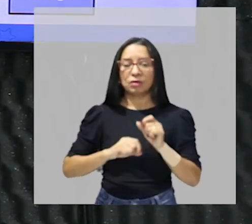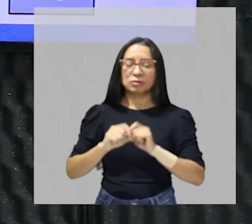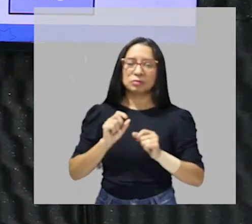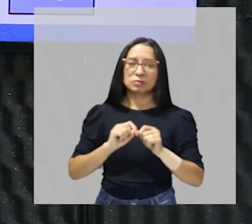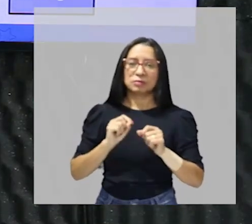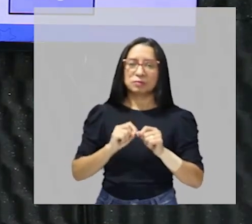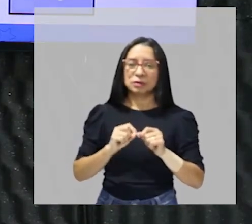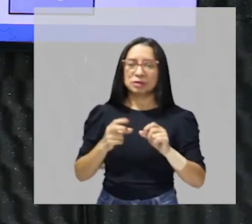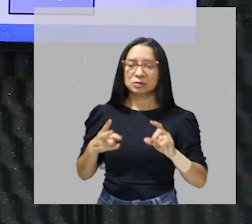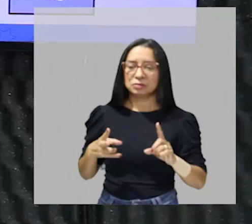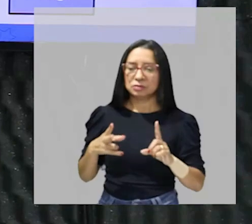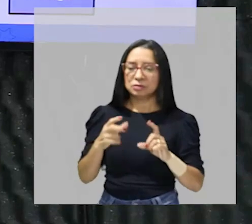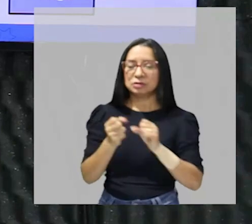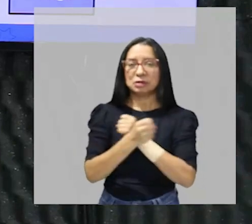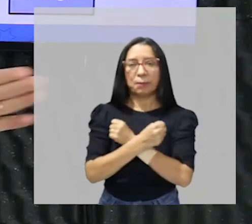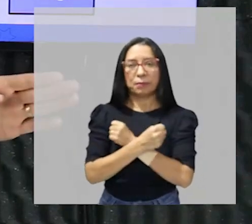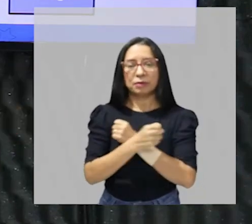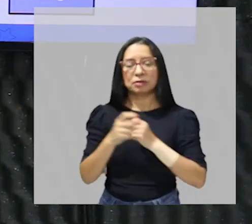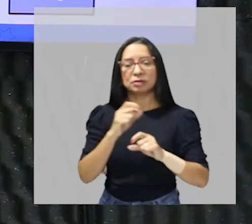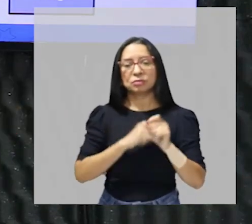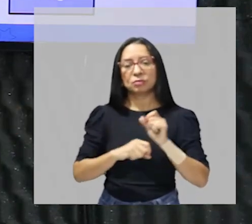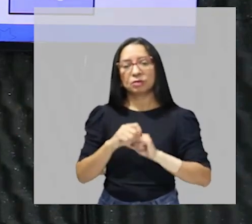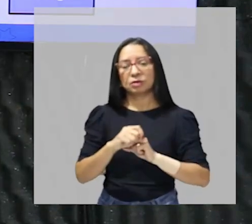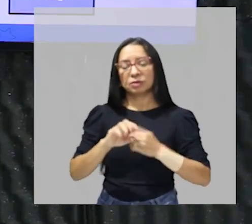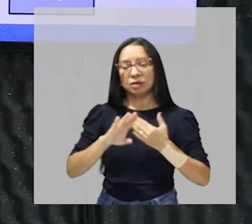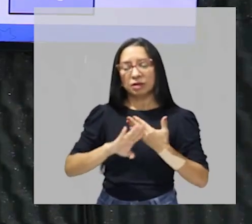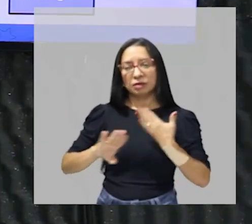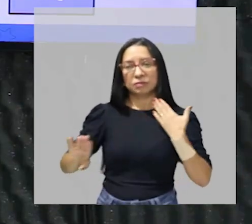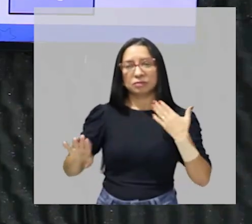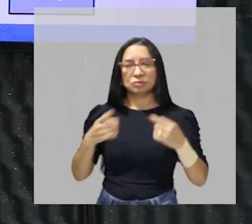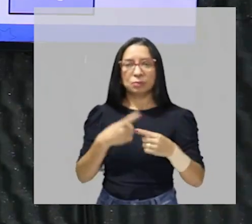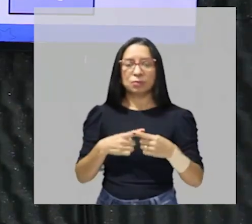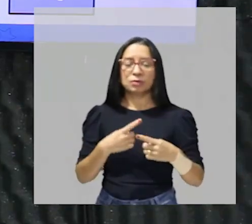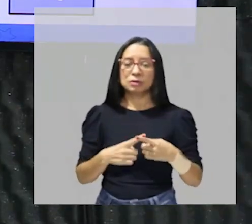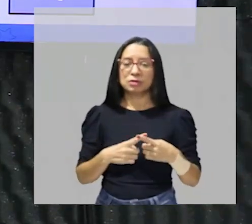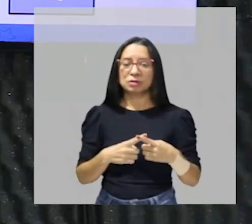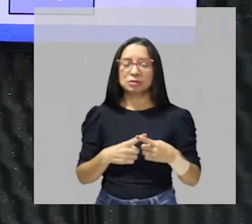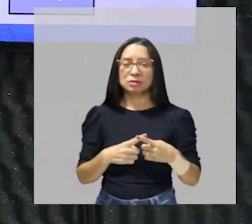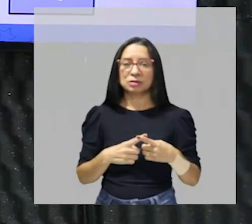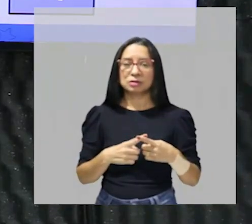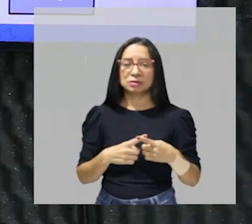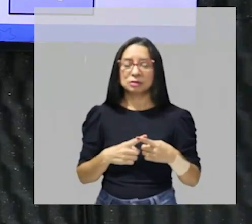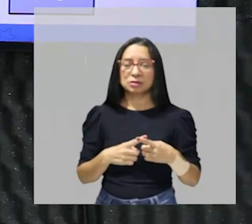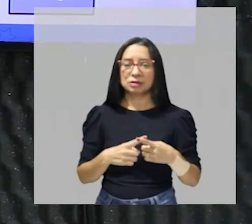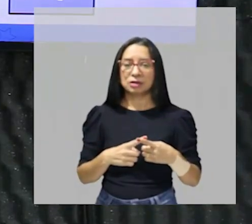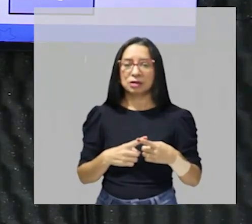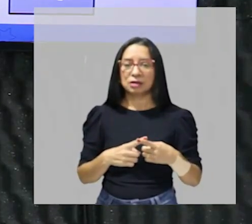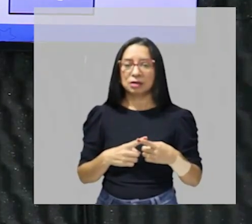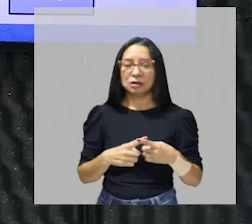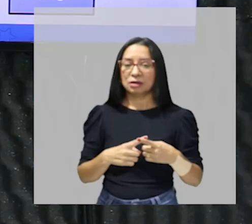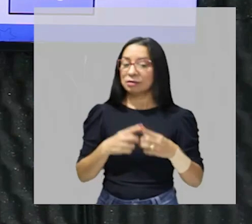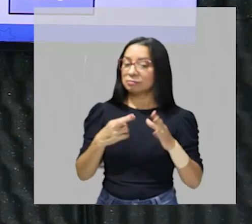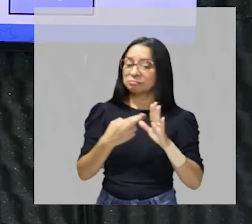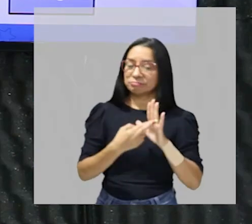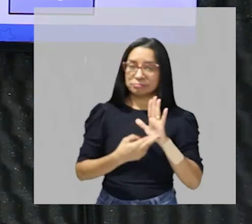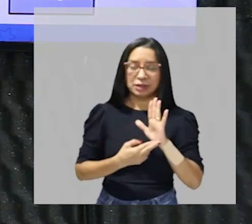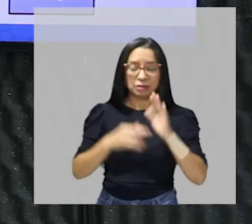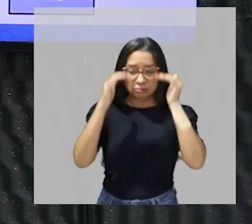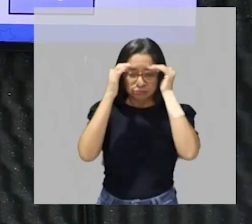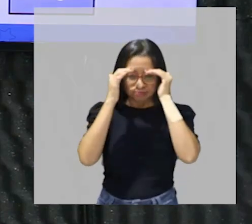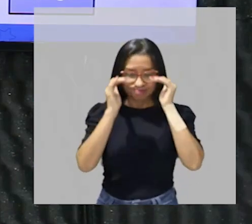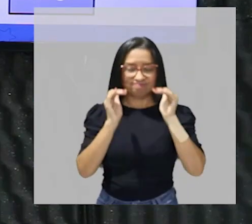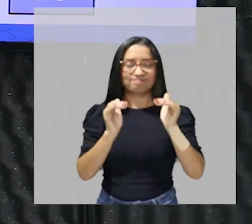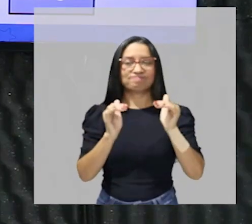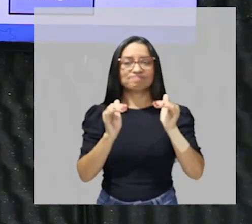lá, que eles se abraçam, o arto para a luta os afasta porque está, de alguma forma, infligindo a regra do